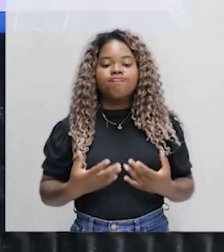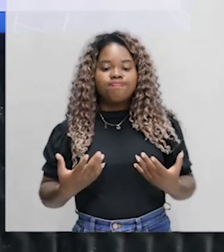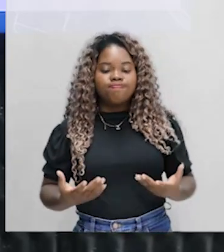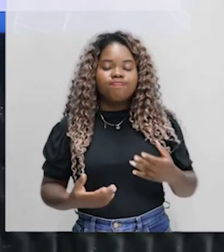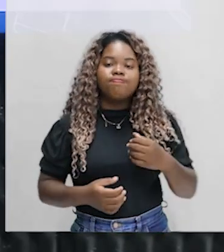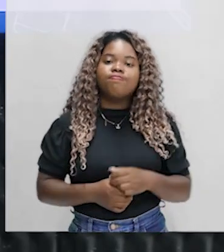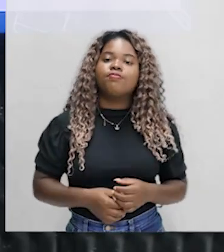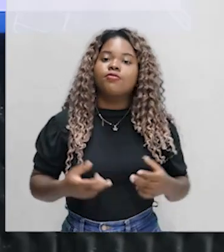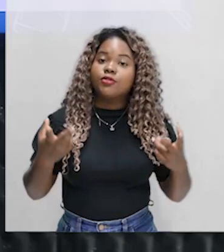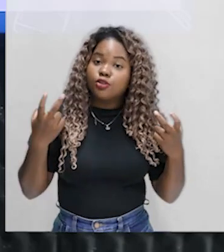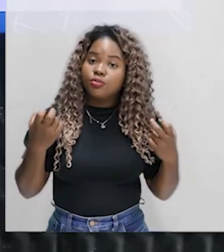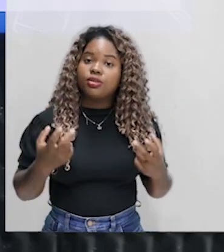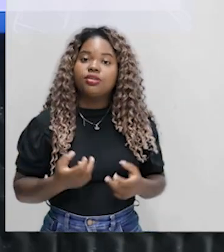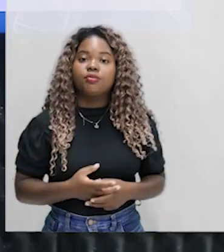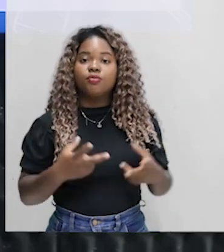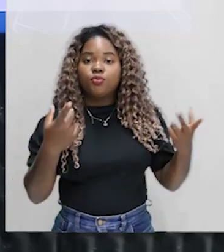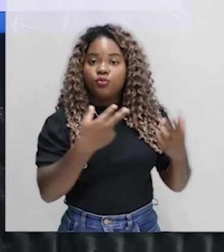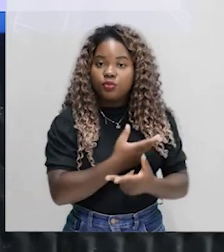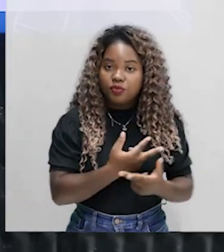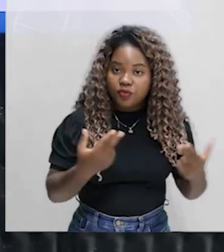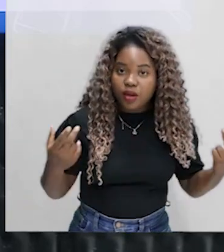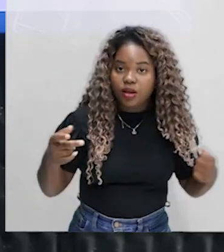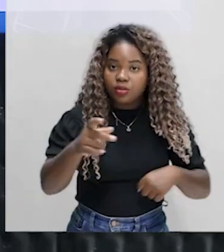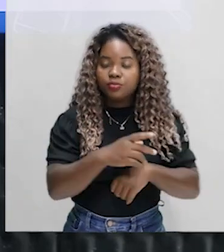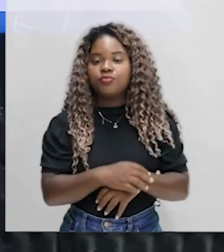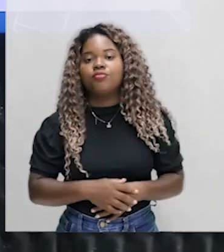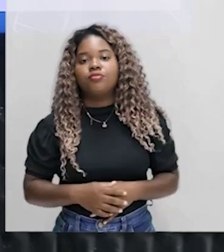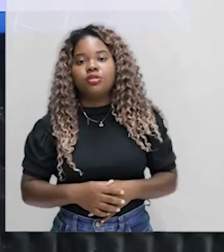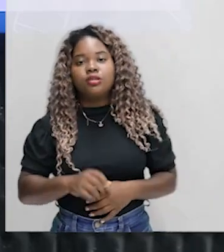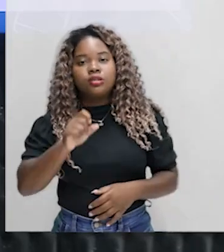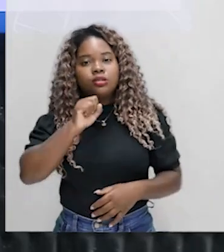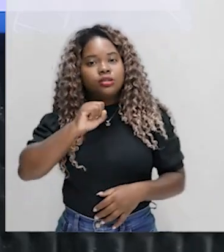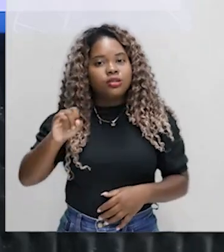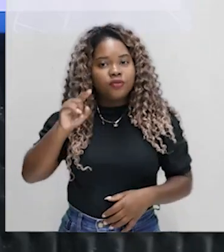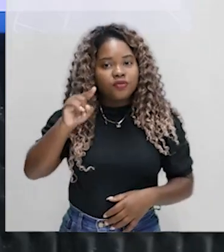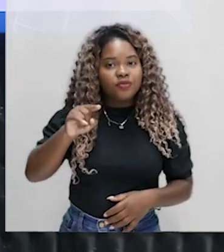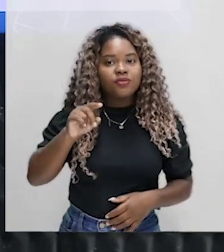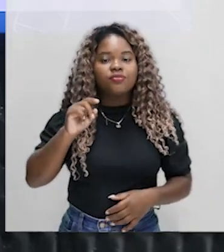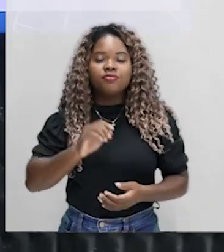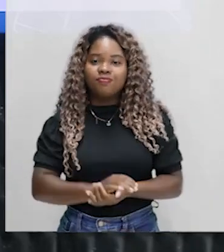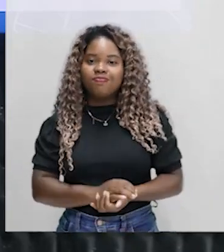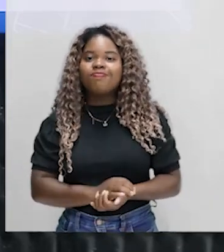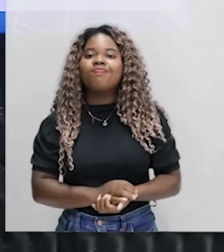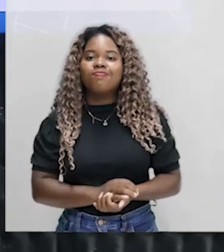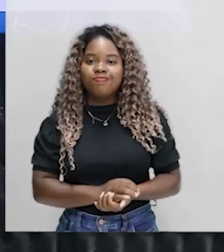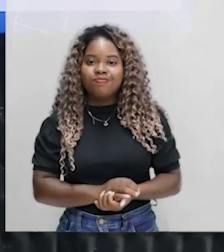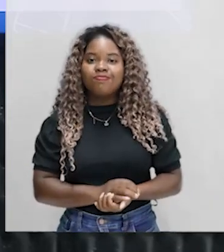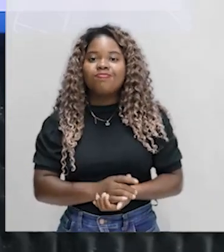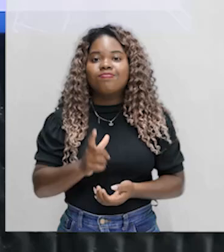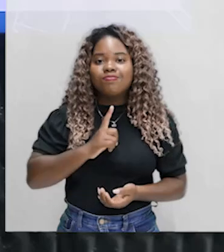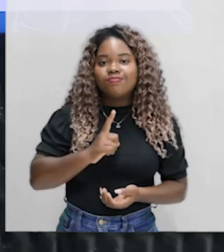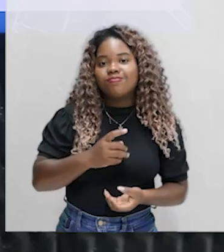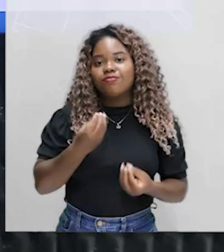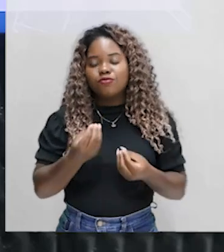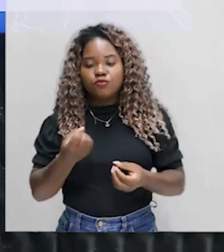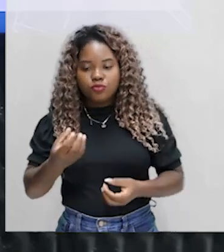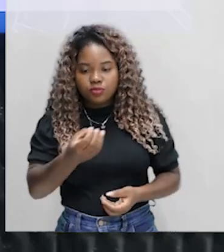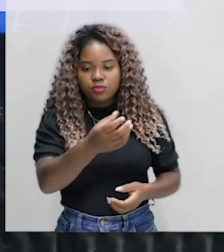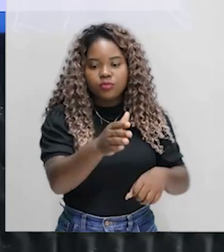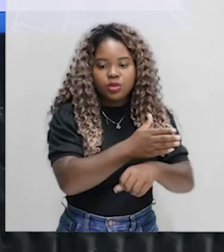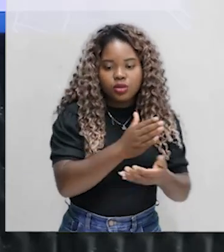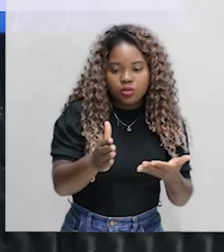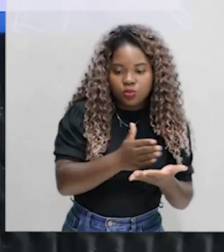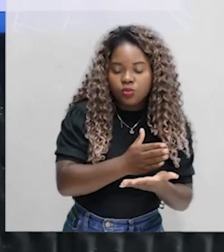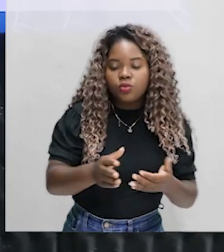Então, olha só as semelhanças. Então, se você tiver a oportunidade de viajar para algum desses países, você já